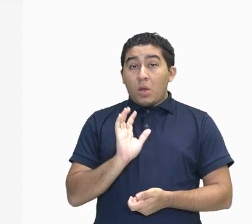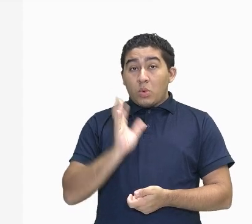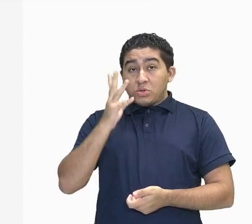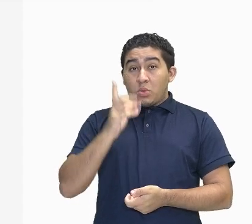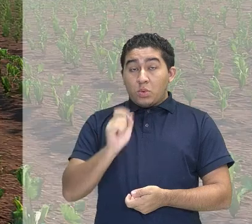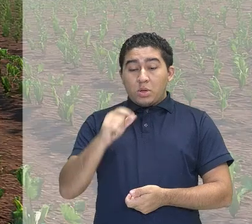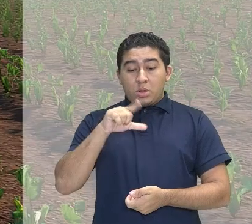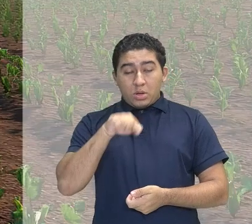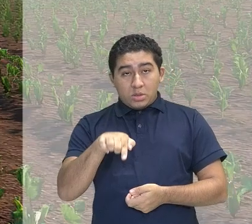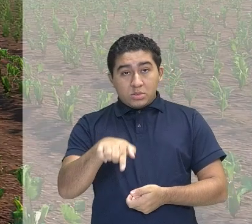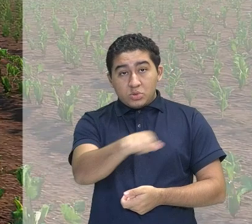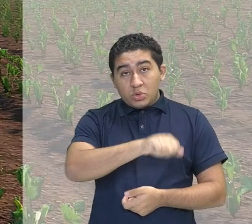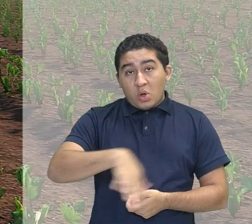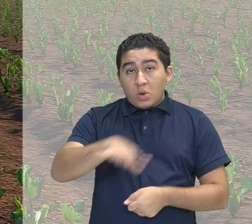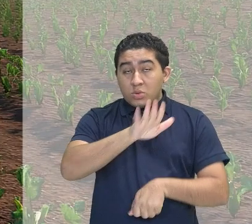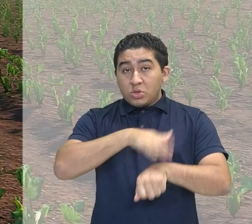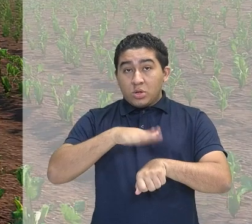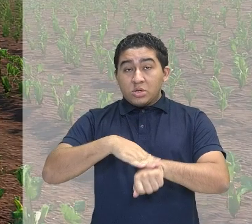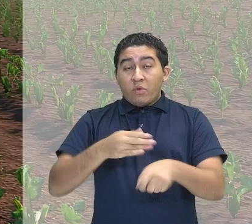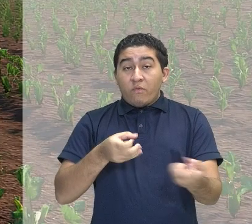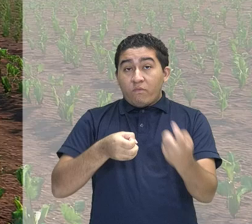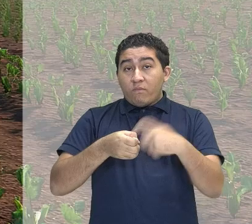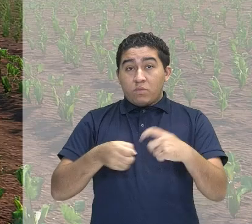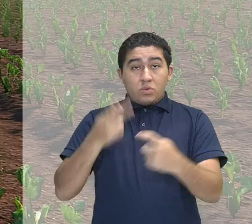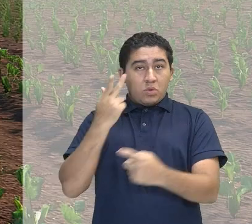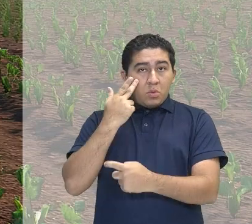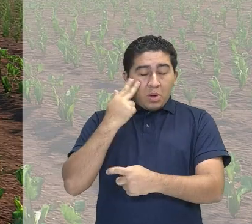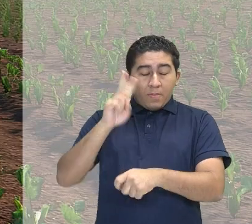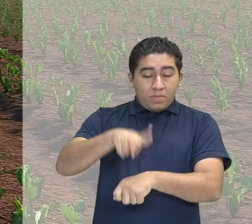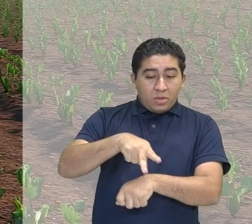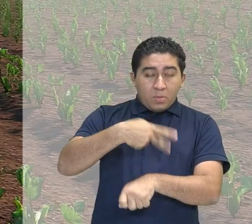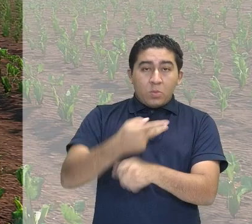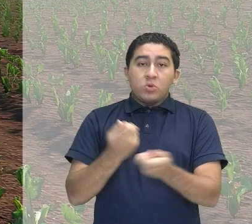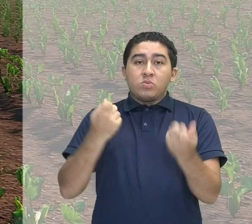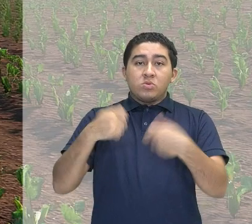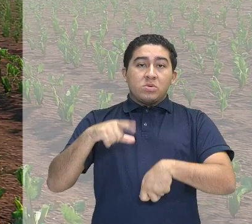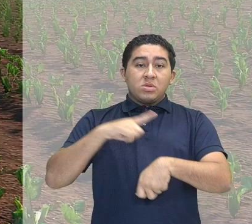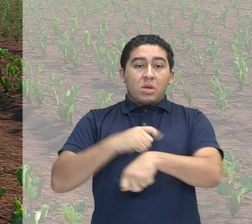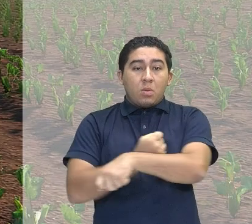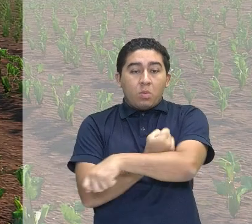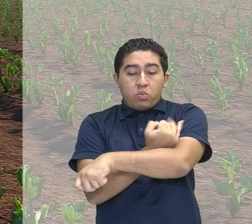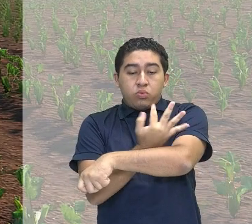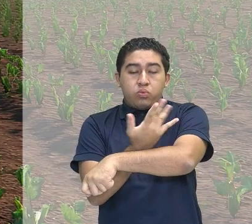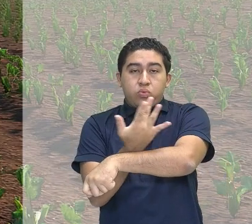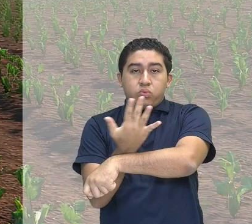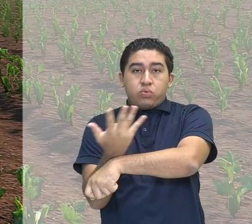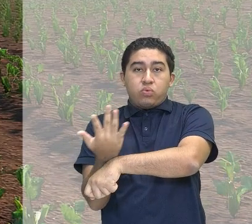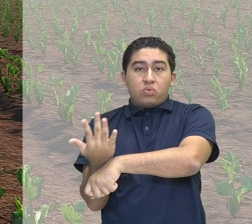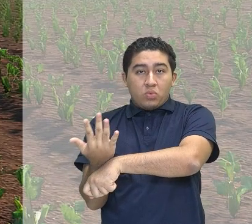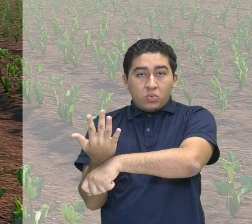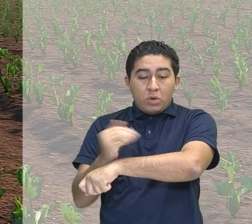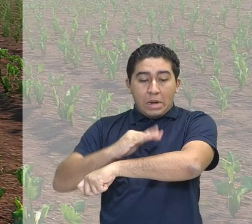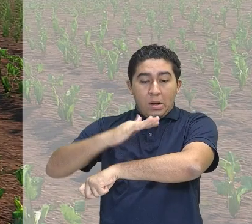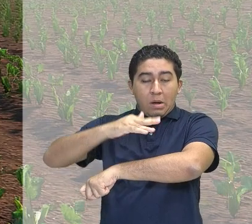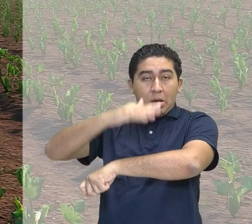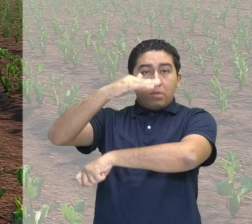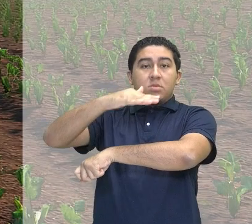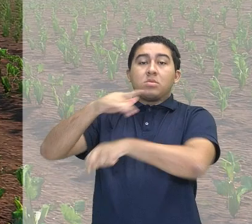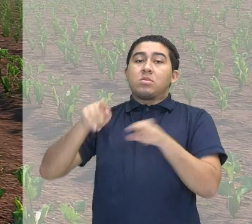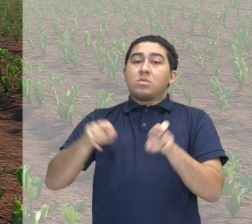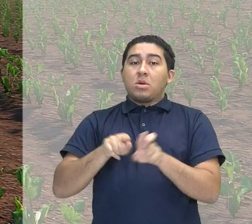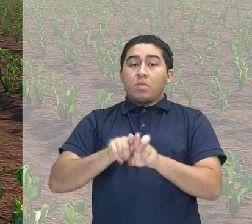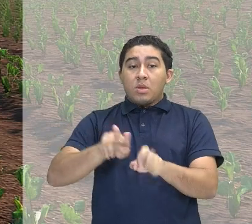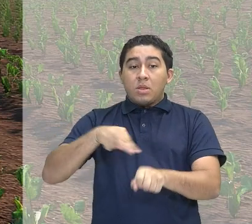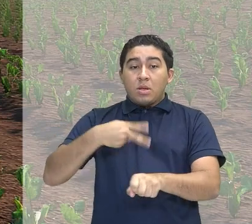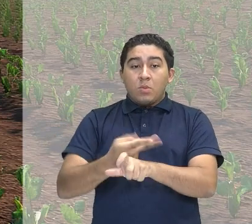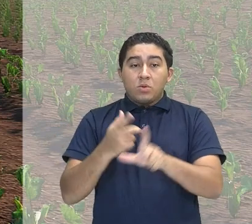realmente daquele solo e, consequentemente, ter uma vegetação mais alta, né? E acaba